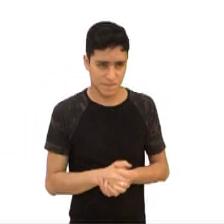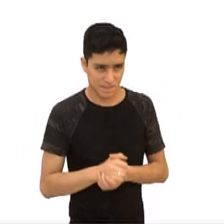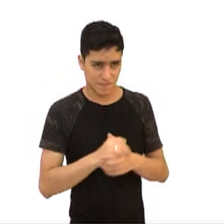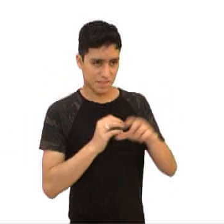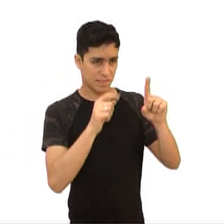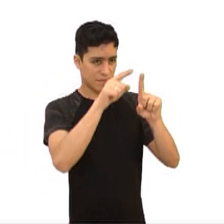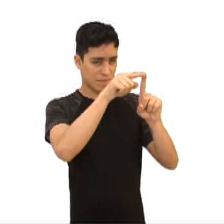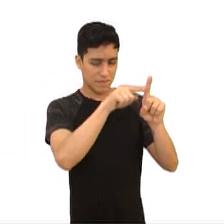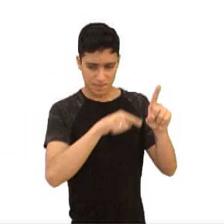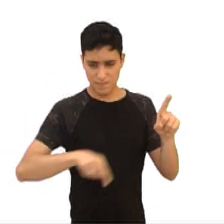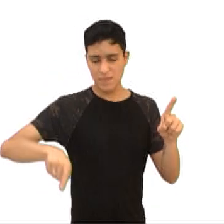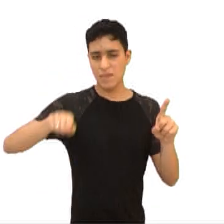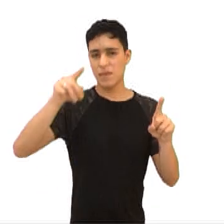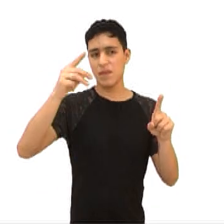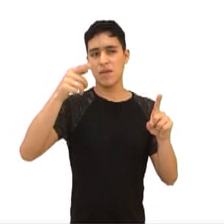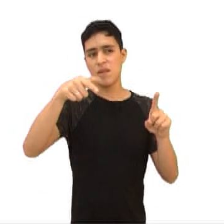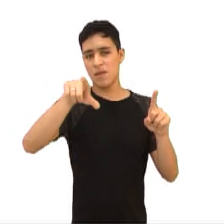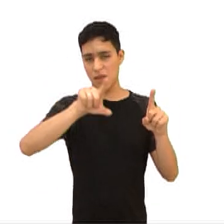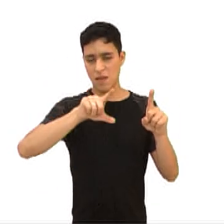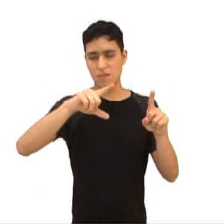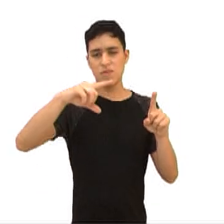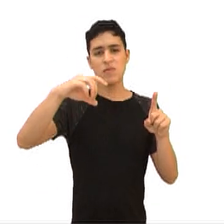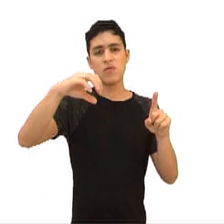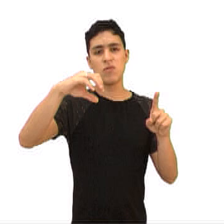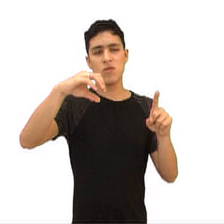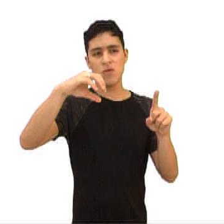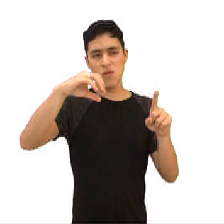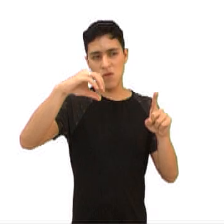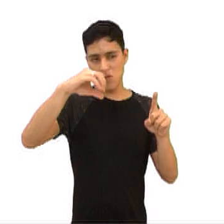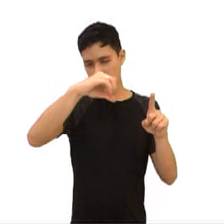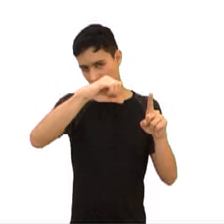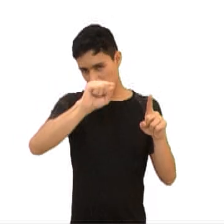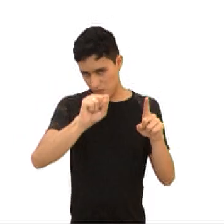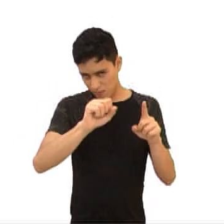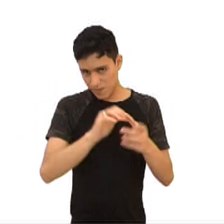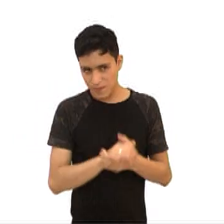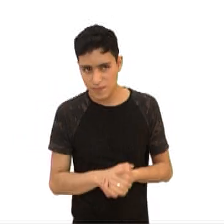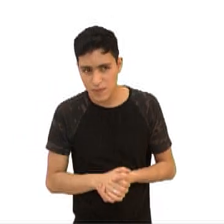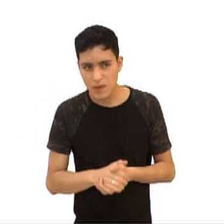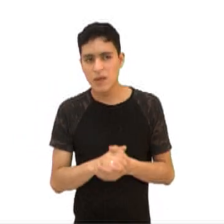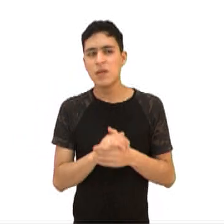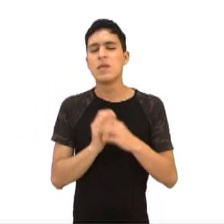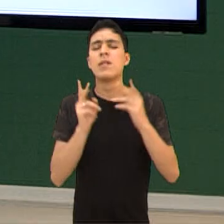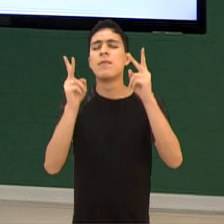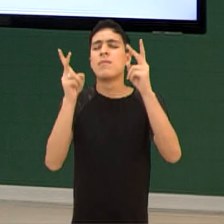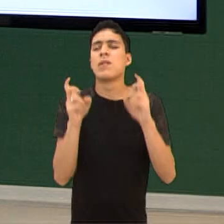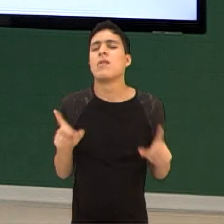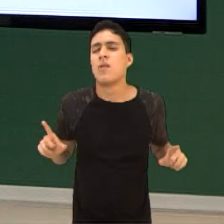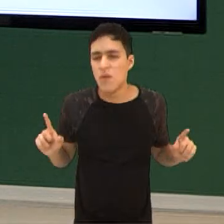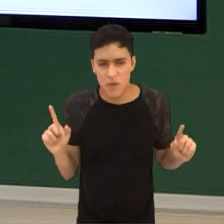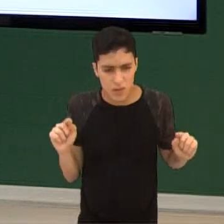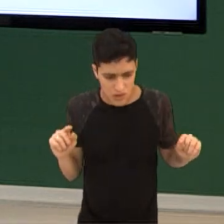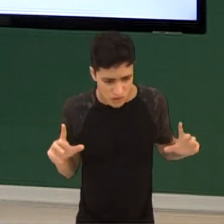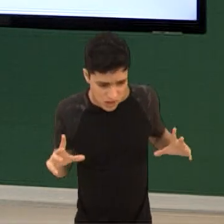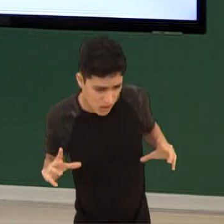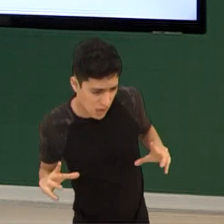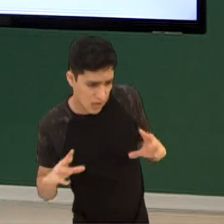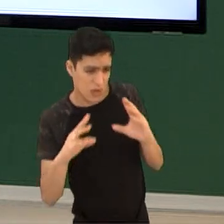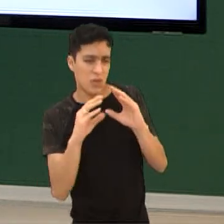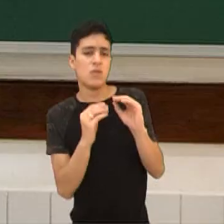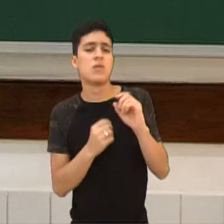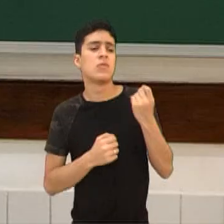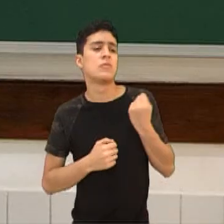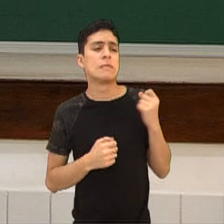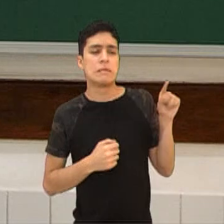O terceiro termo é 3, o antepenúltimo aqui, 98. O que você percebe aqui? Todos esses termos têm